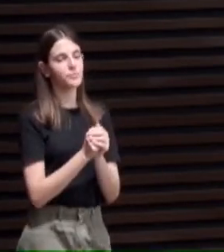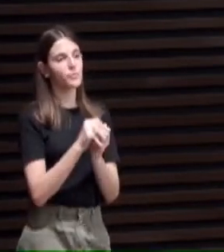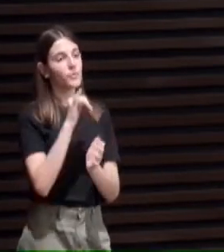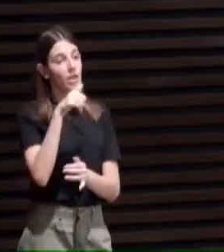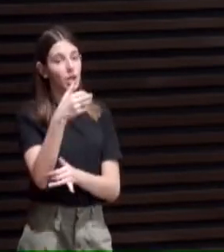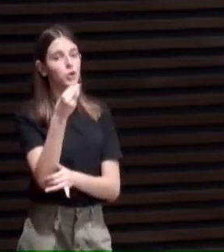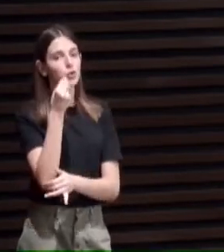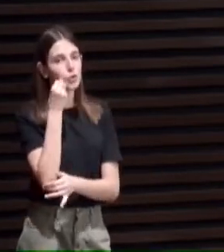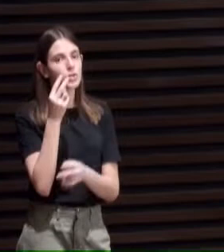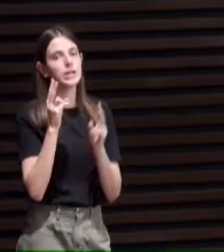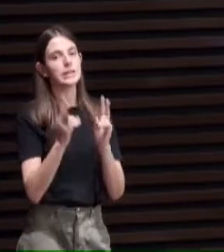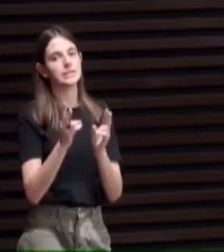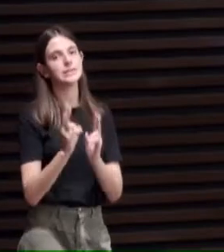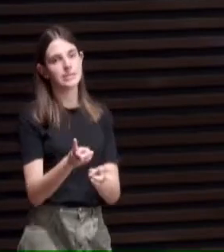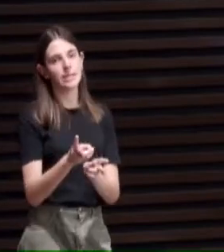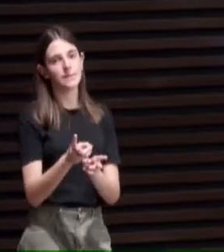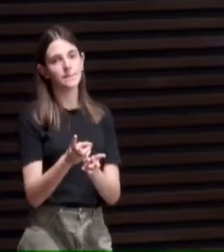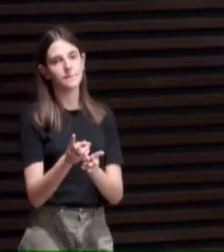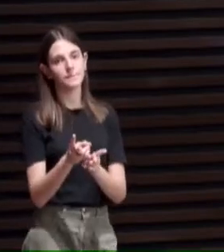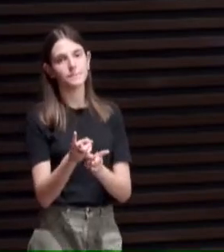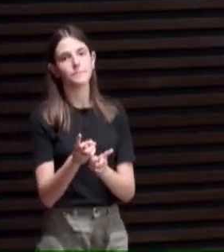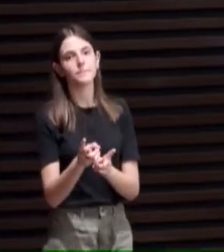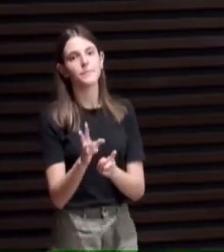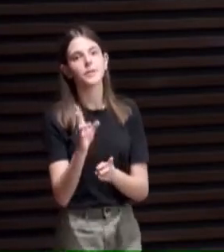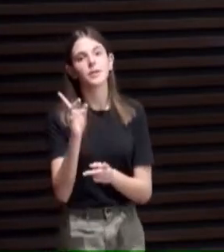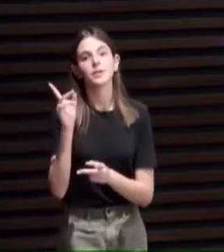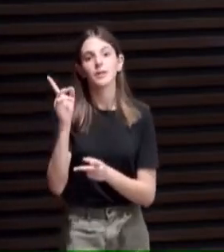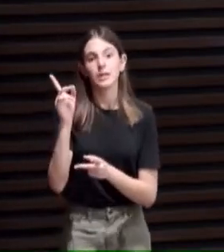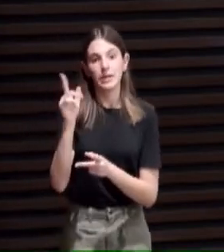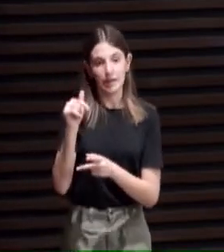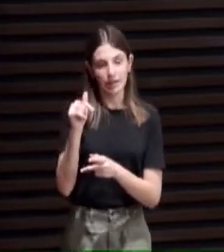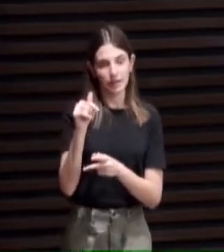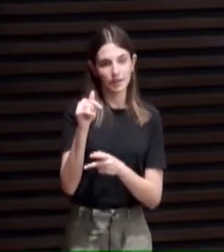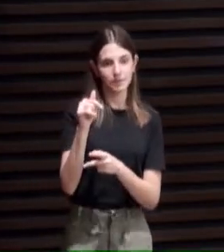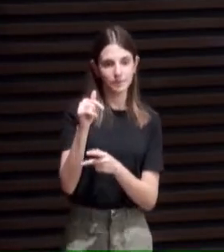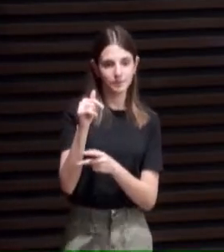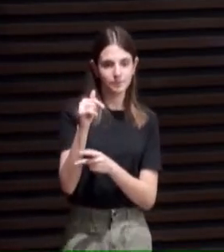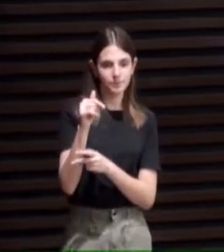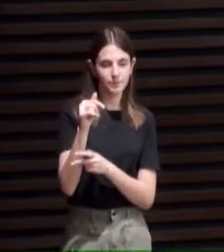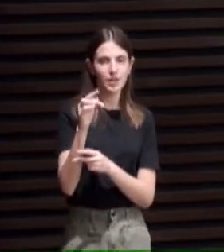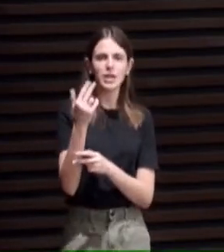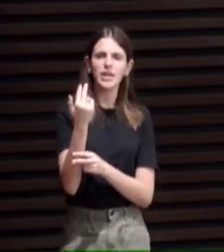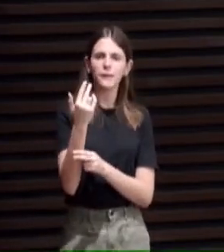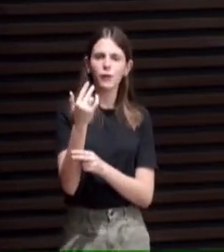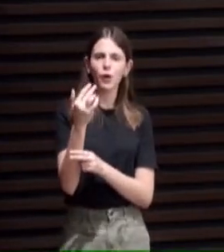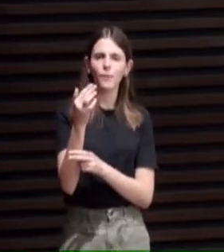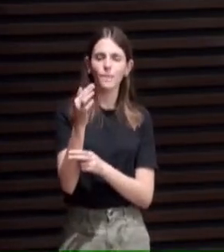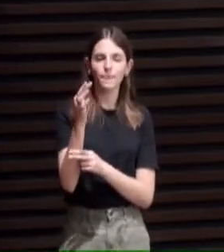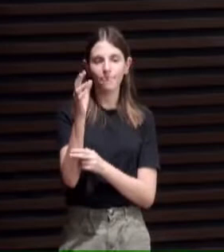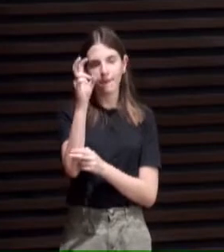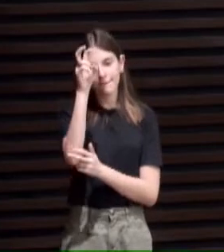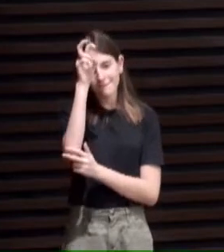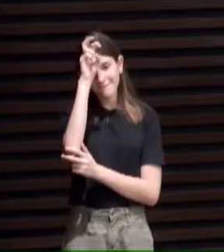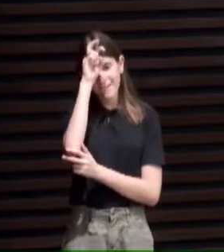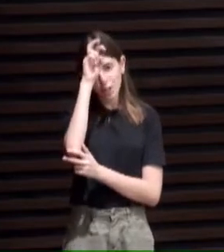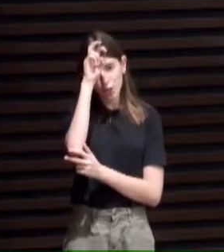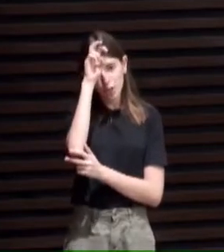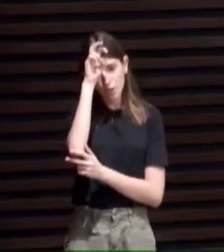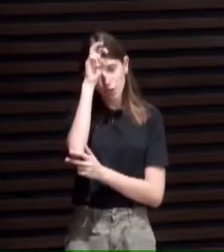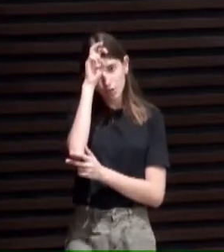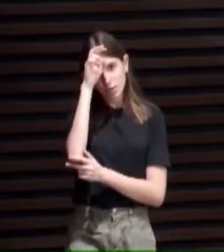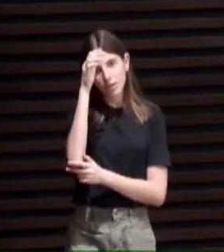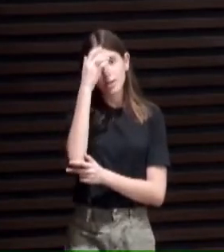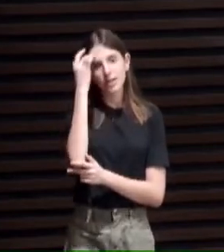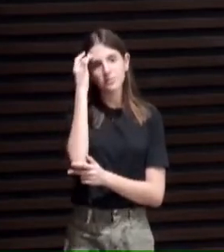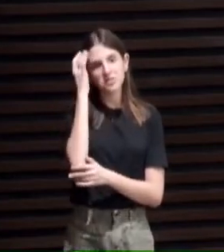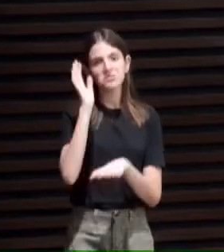será uma grande questão para nós crentes, como também foi Faraó, certo? É que as pessoas às vezes